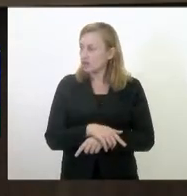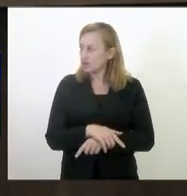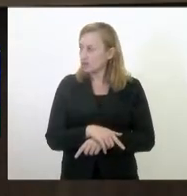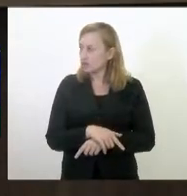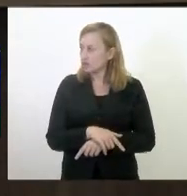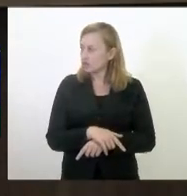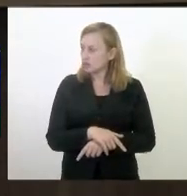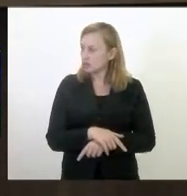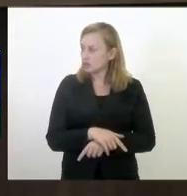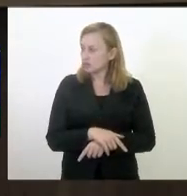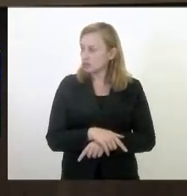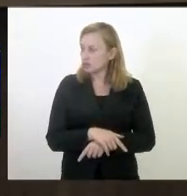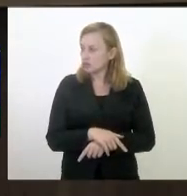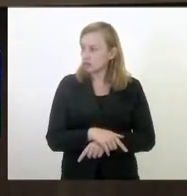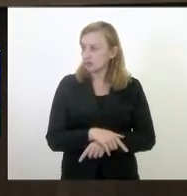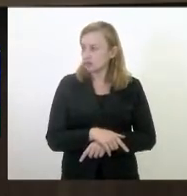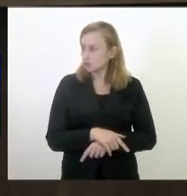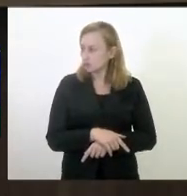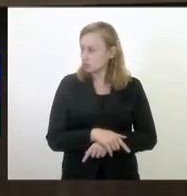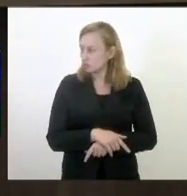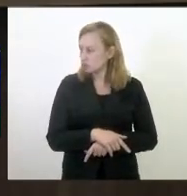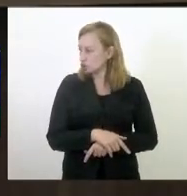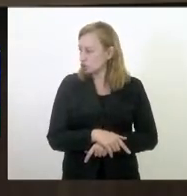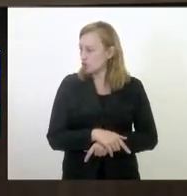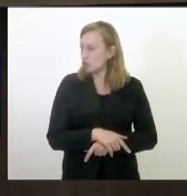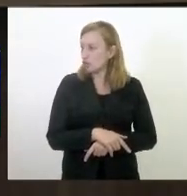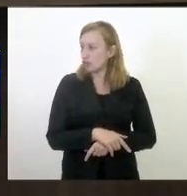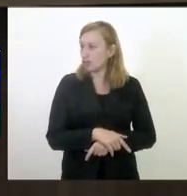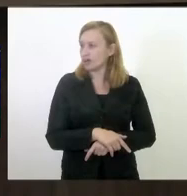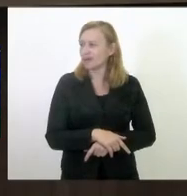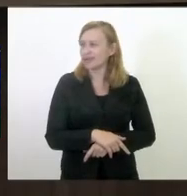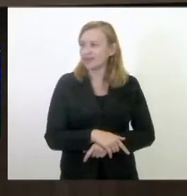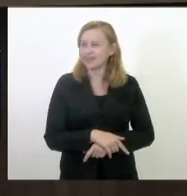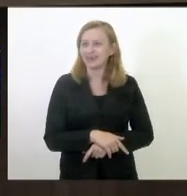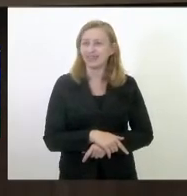na ponta não acontece aquilo que precisa ser,